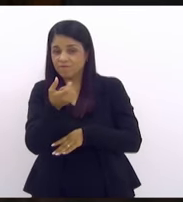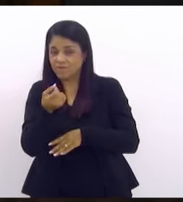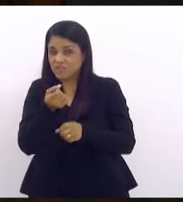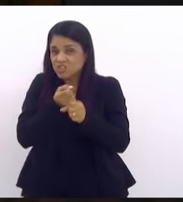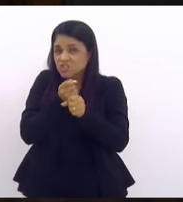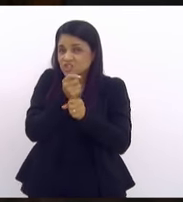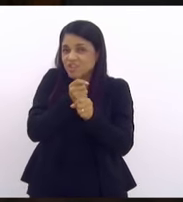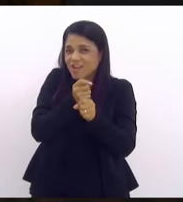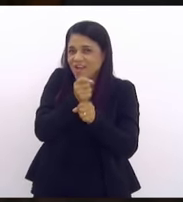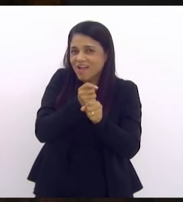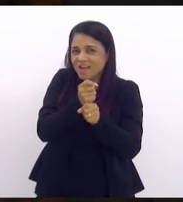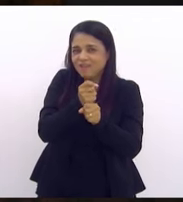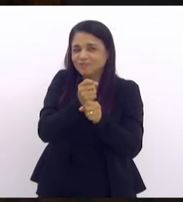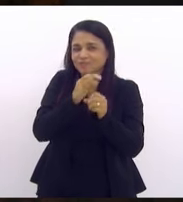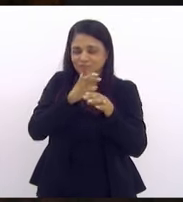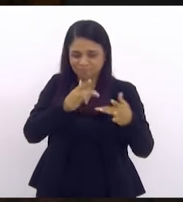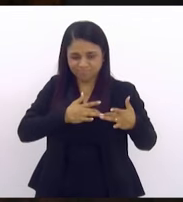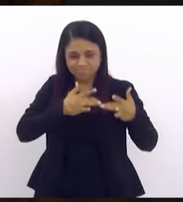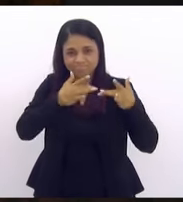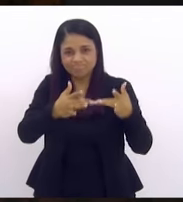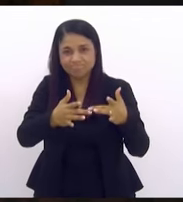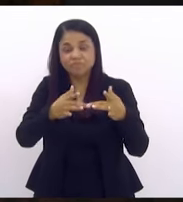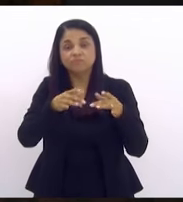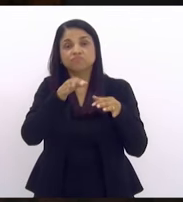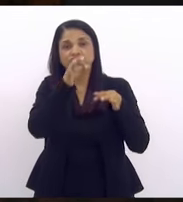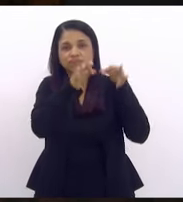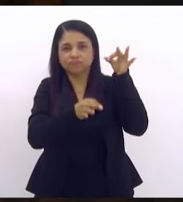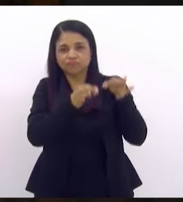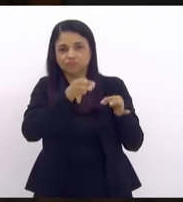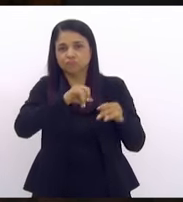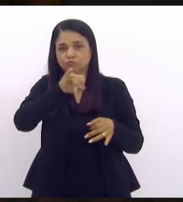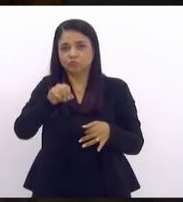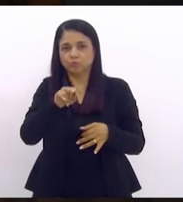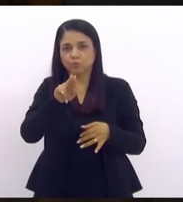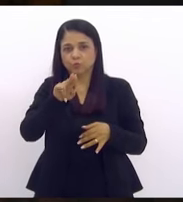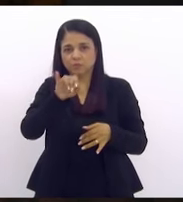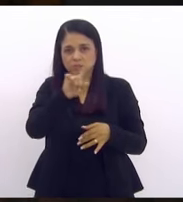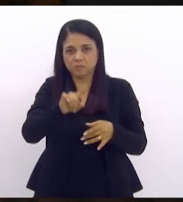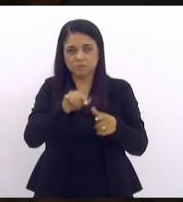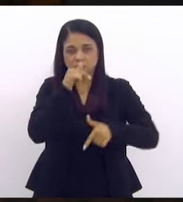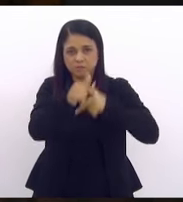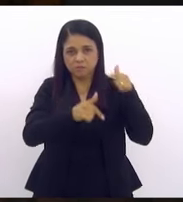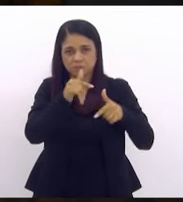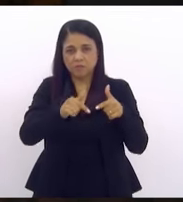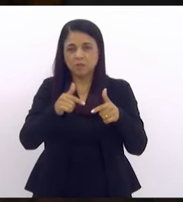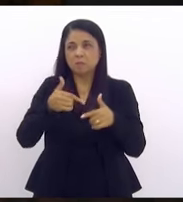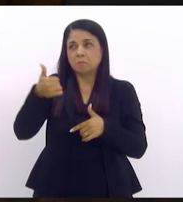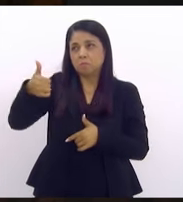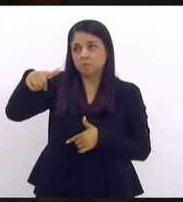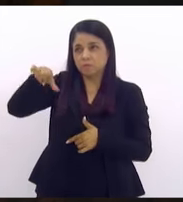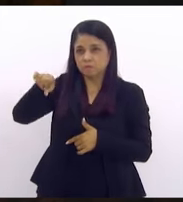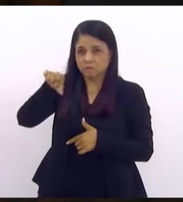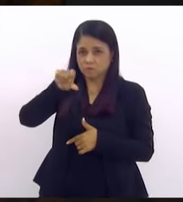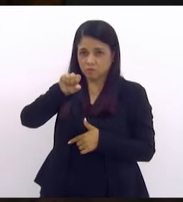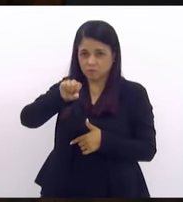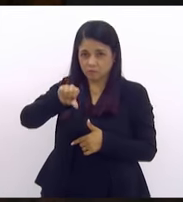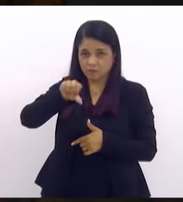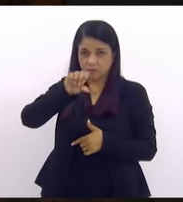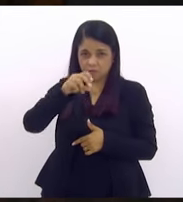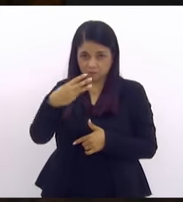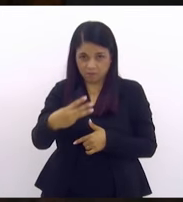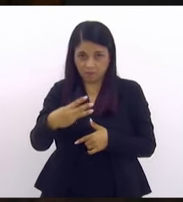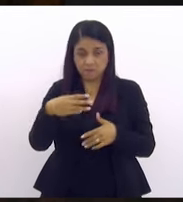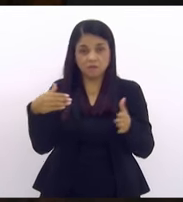dedicação no cargo de juiz do trabalho desempenhado durante os anos de 1993 A